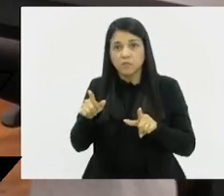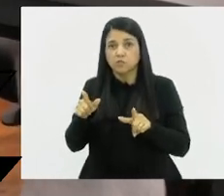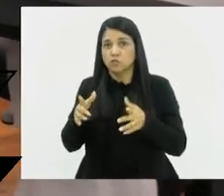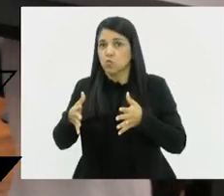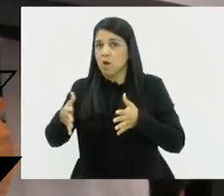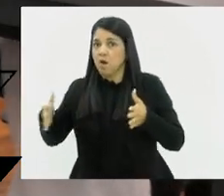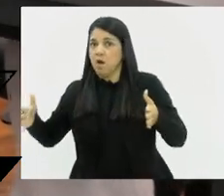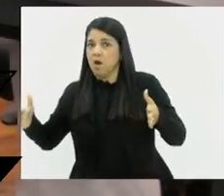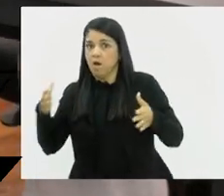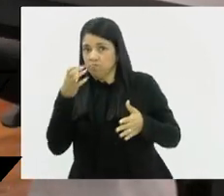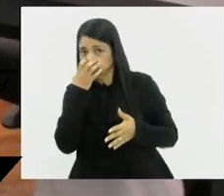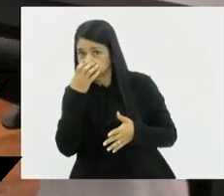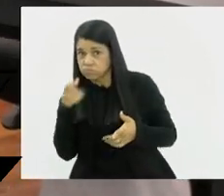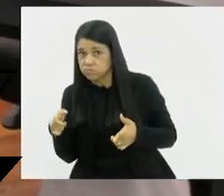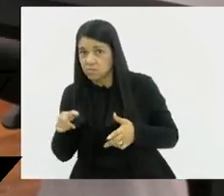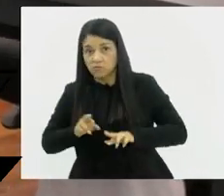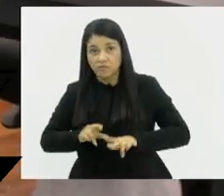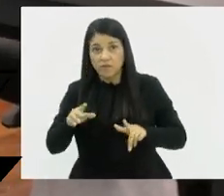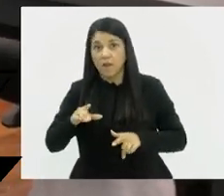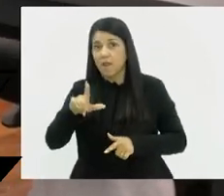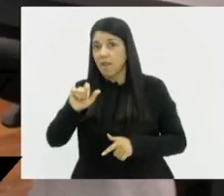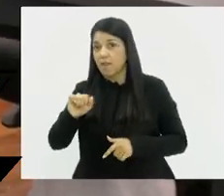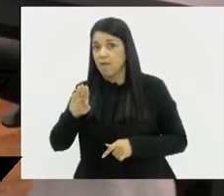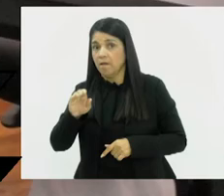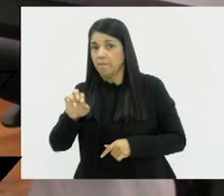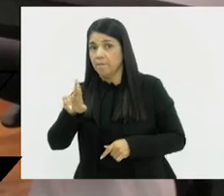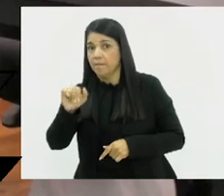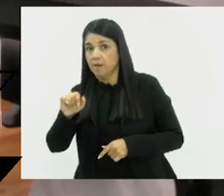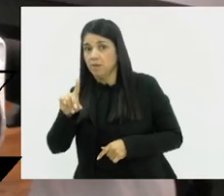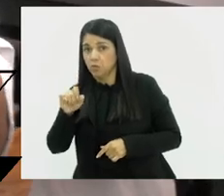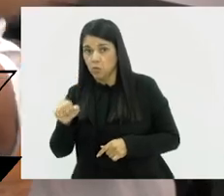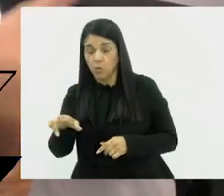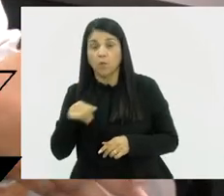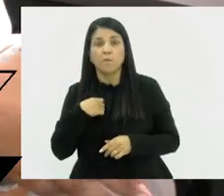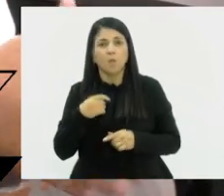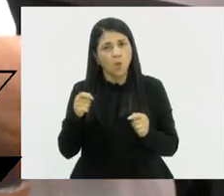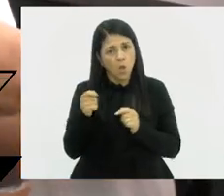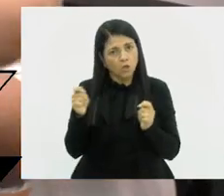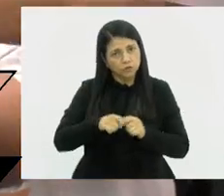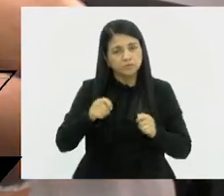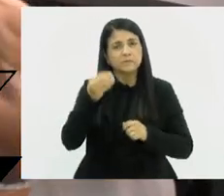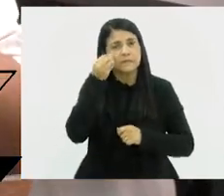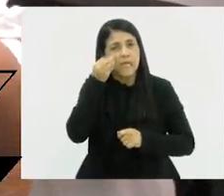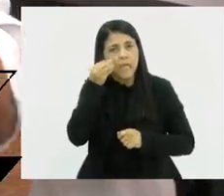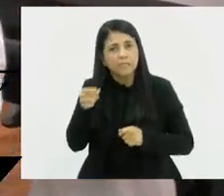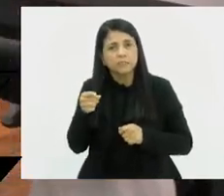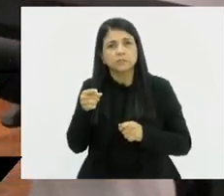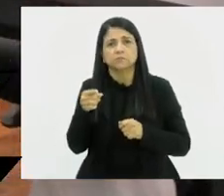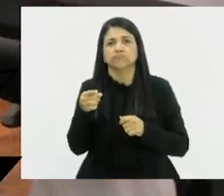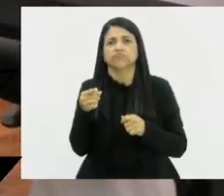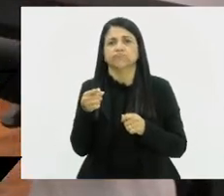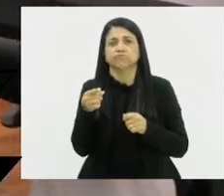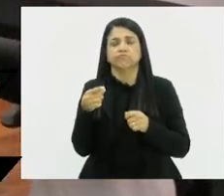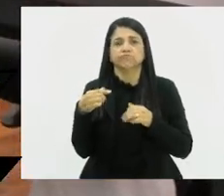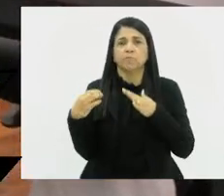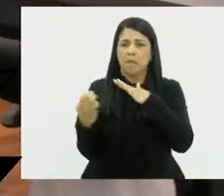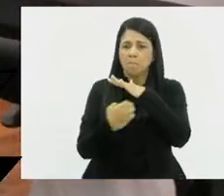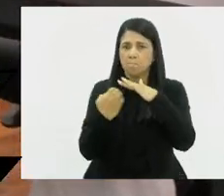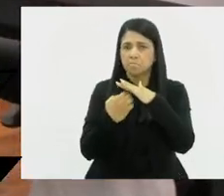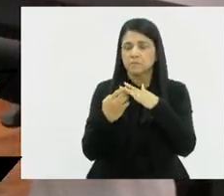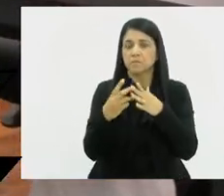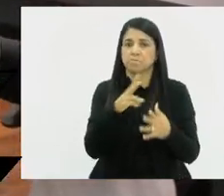quanto estadual, a pessoa pode sim fazer um teste desse, promovido por uma parte privada ou até do Estado,